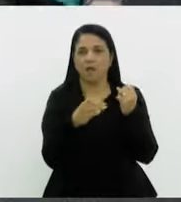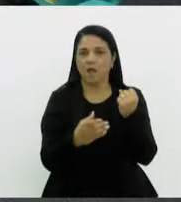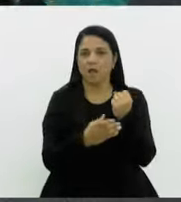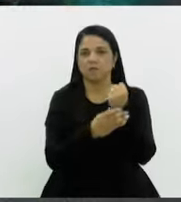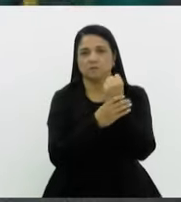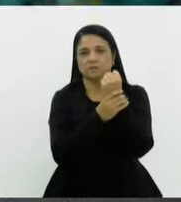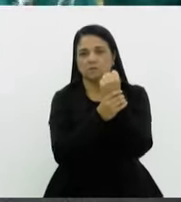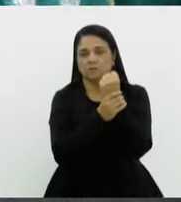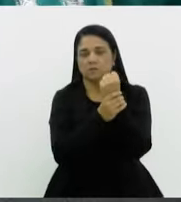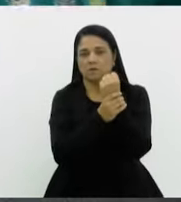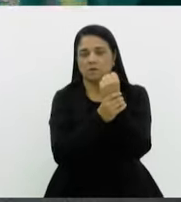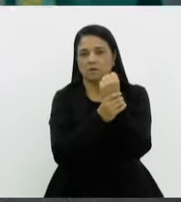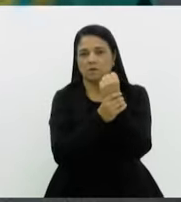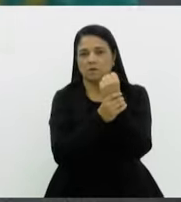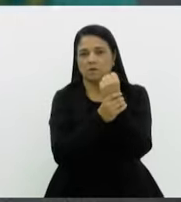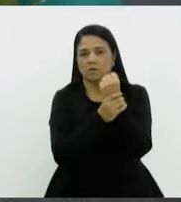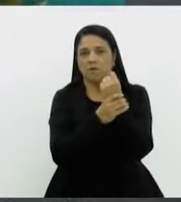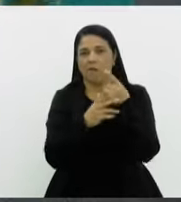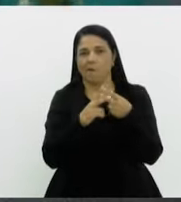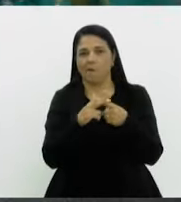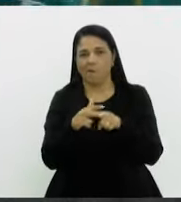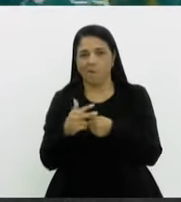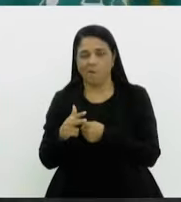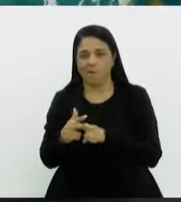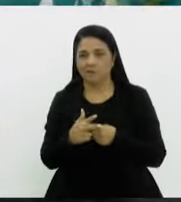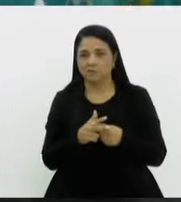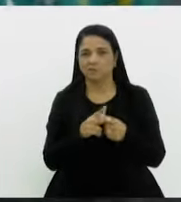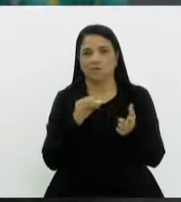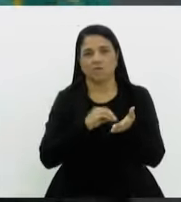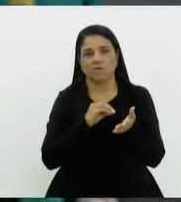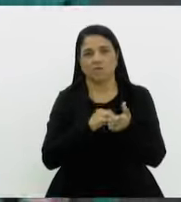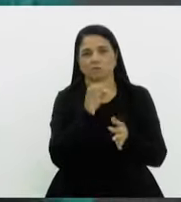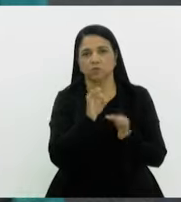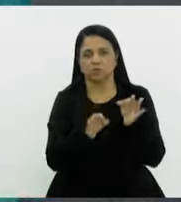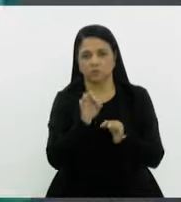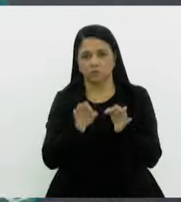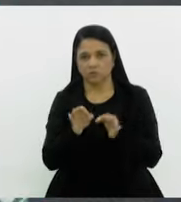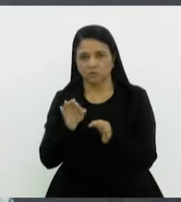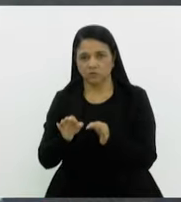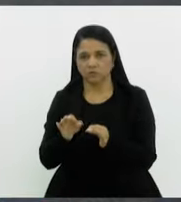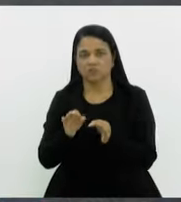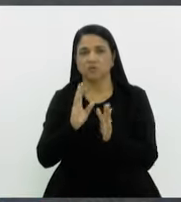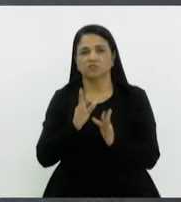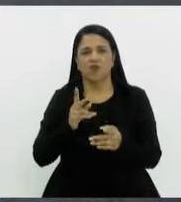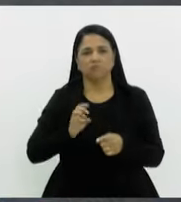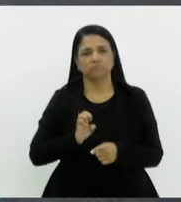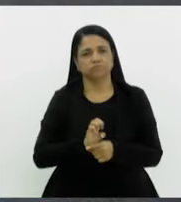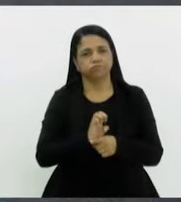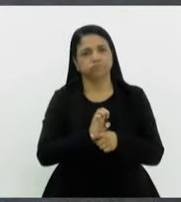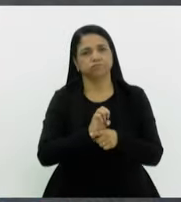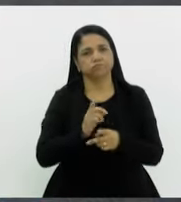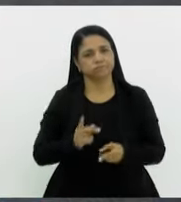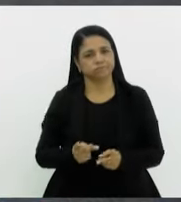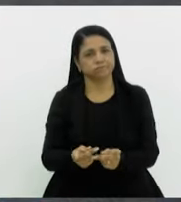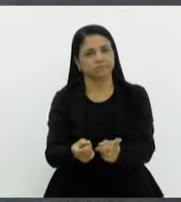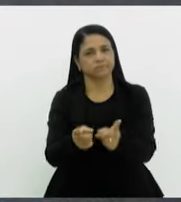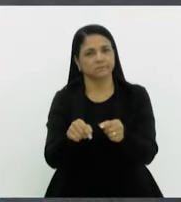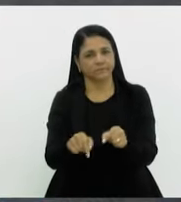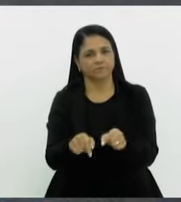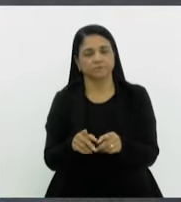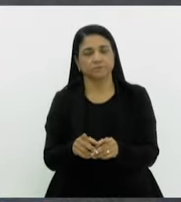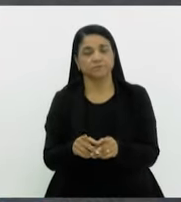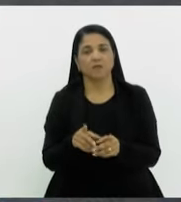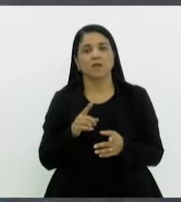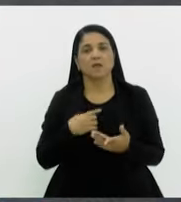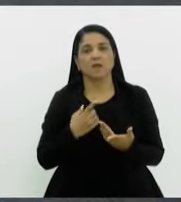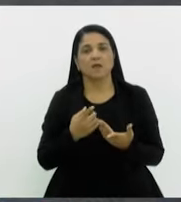assegurar a correção de uma injustiça que perdura há décadas no Estado do Rio de Janeiro, que atinge exatamente